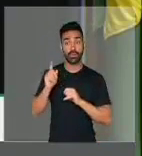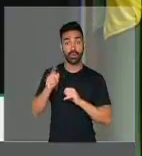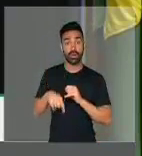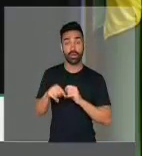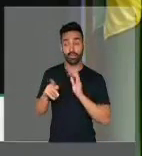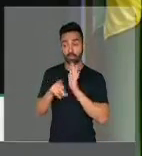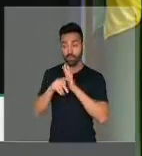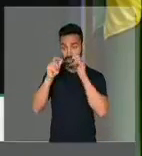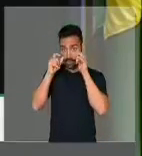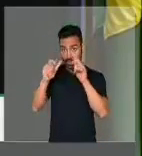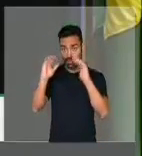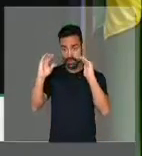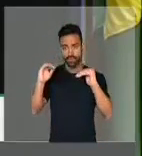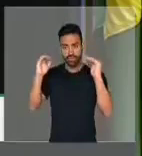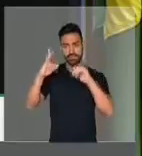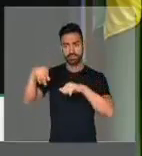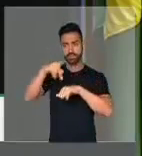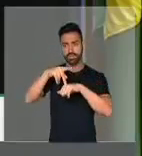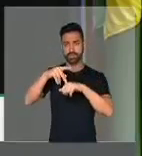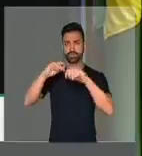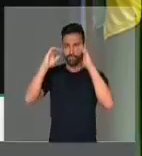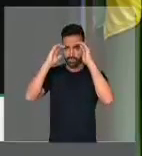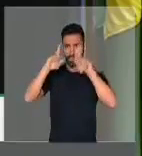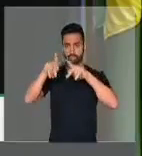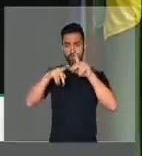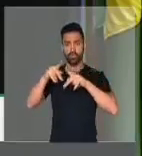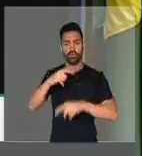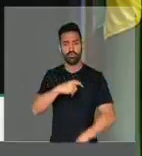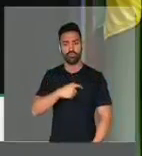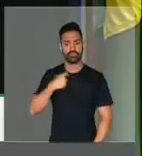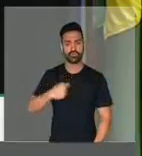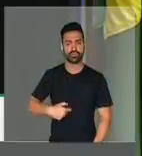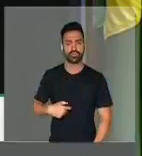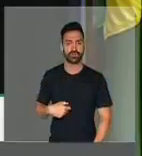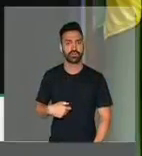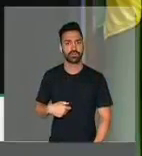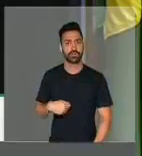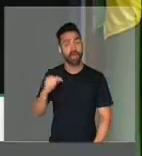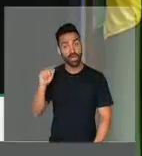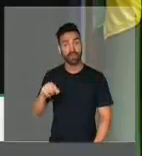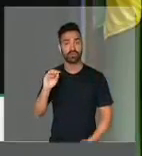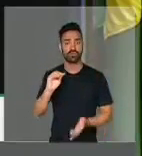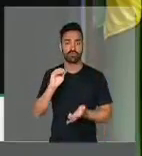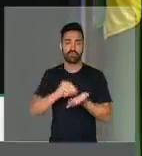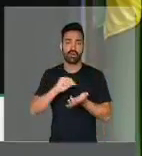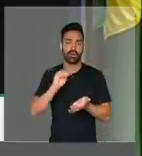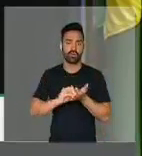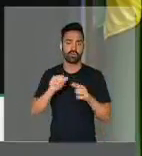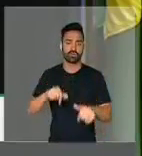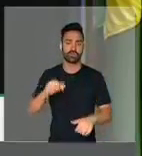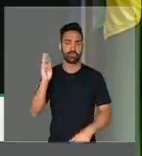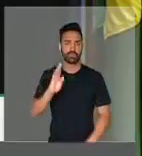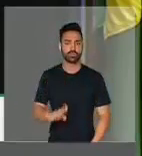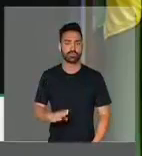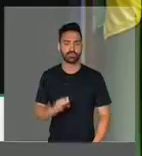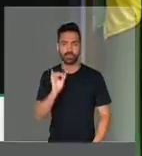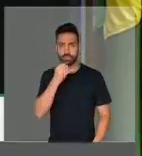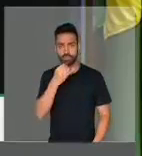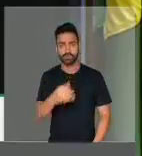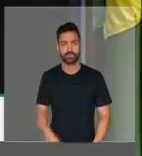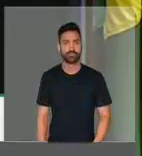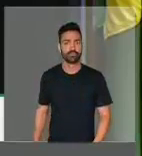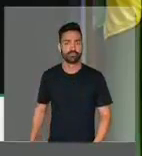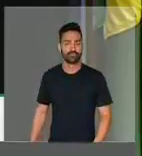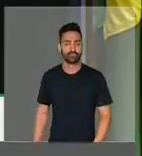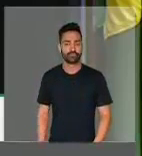seus interesses soberanos, dos interesses do povo chinês, dos interesses da nação chinesa. E é isso que está faltando, infelizmente, em nosso país. Por isso, senhor presidente,